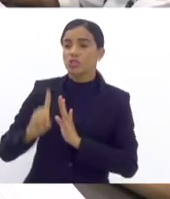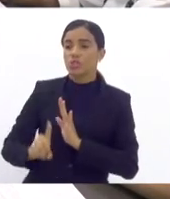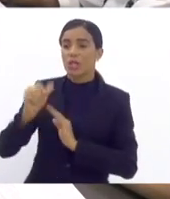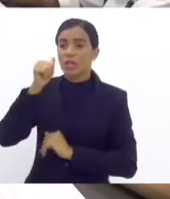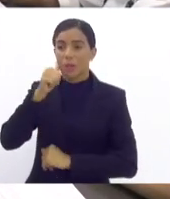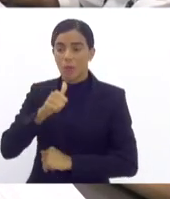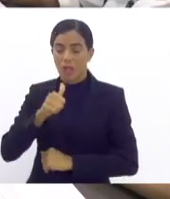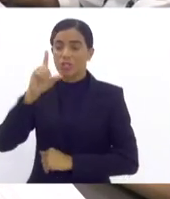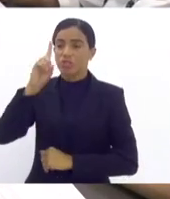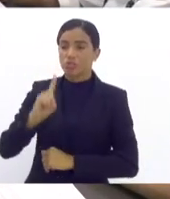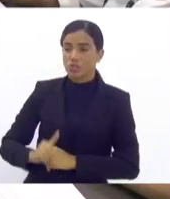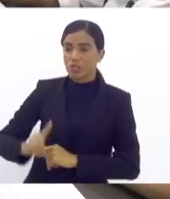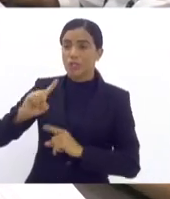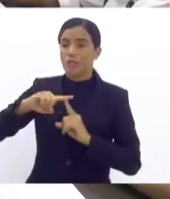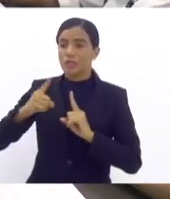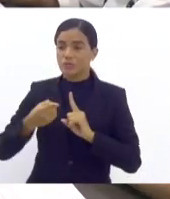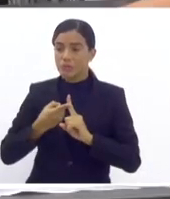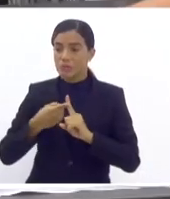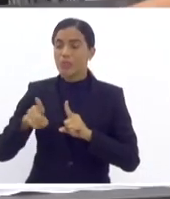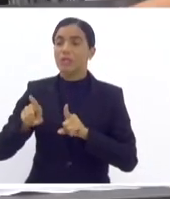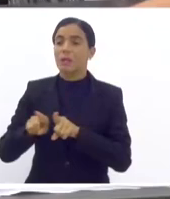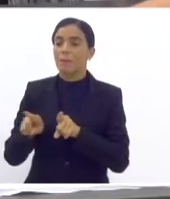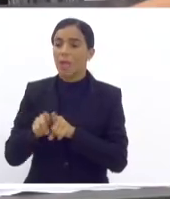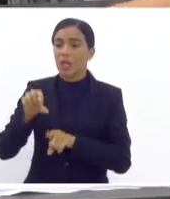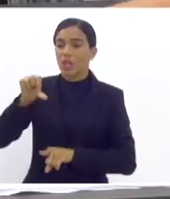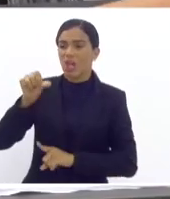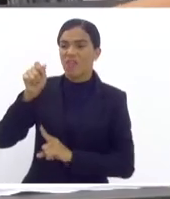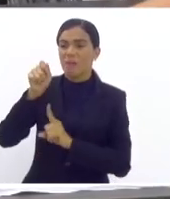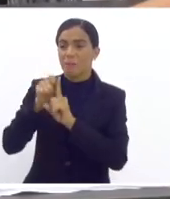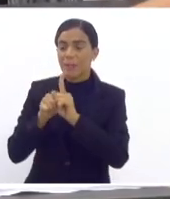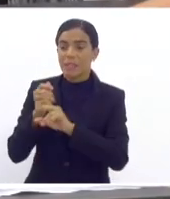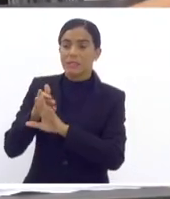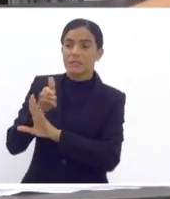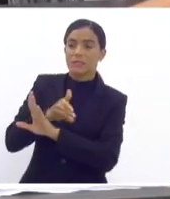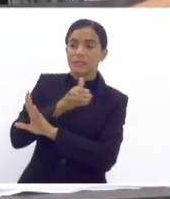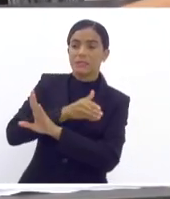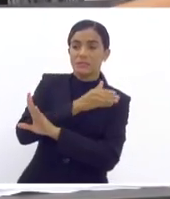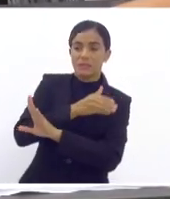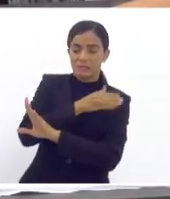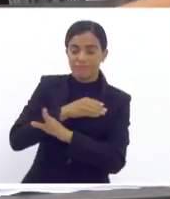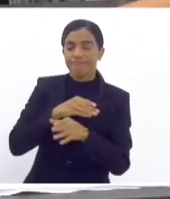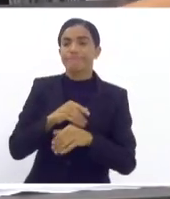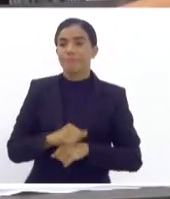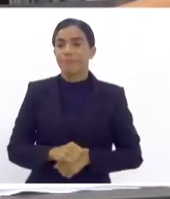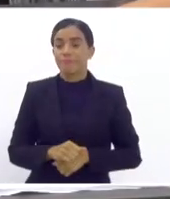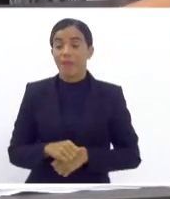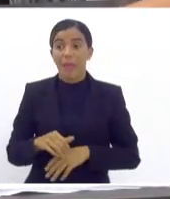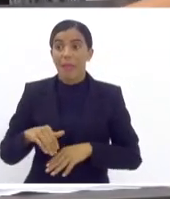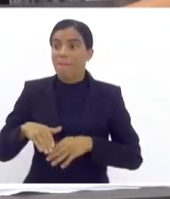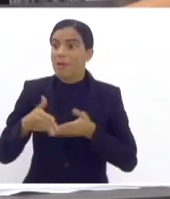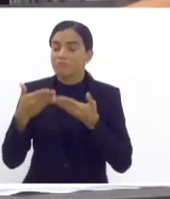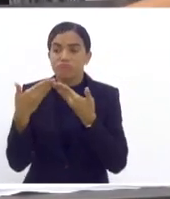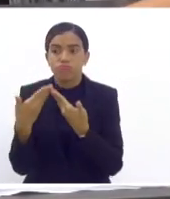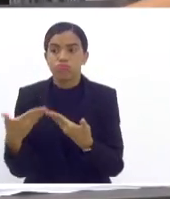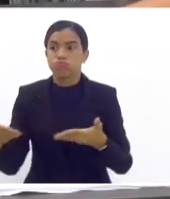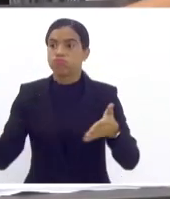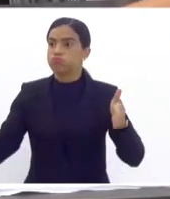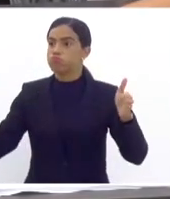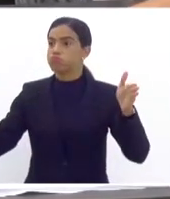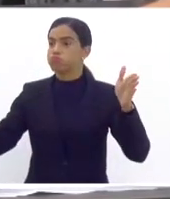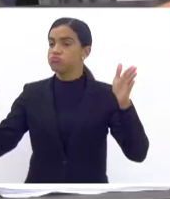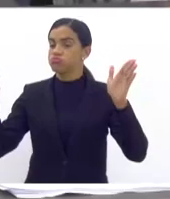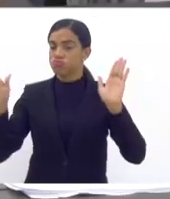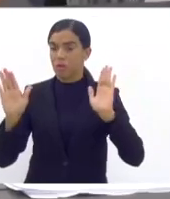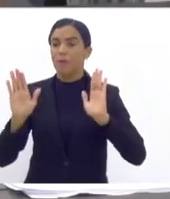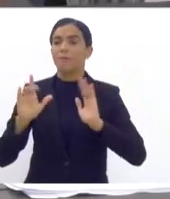da Gestante, Parturiente, Puérpera, é da CPI instituída pela resolução tal. É muito mais amplo, inclui esses pontos